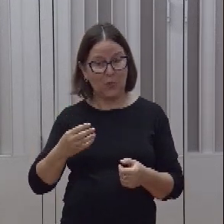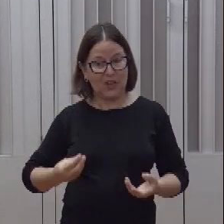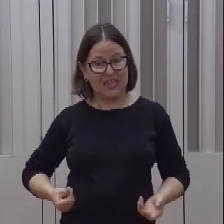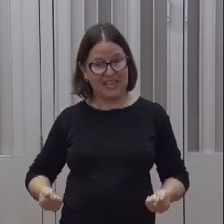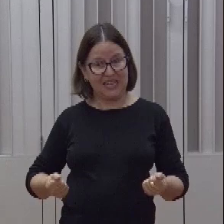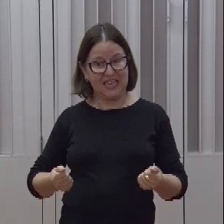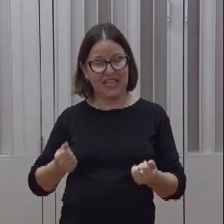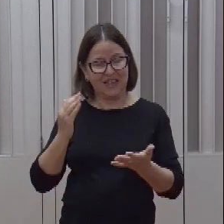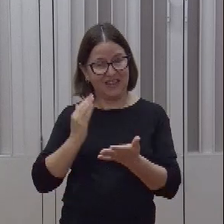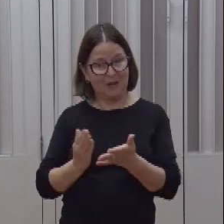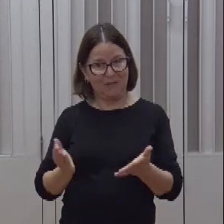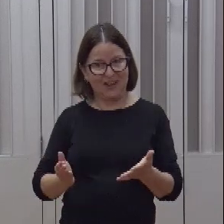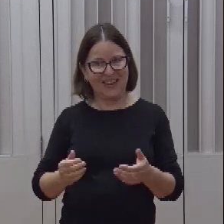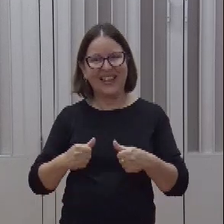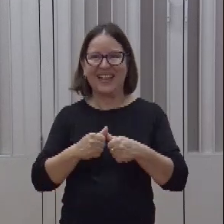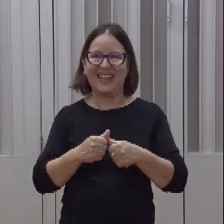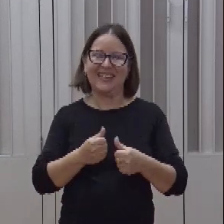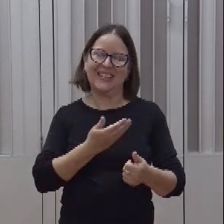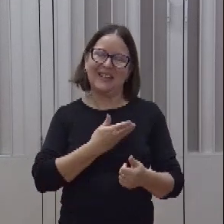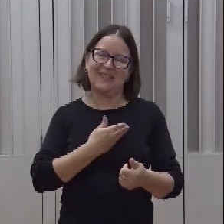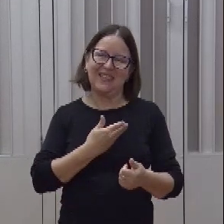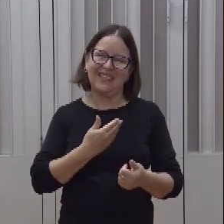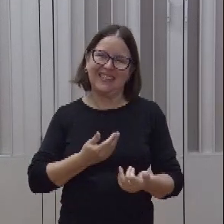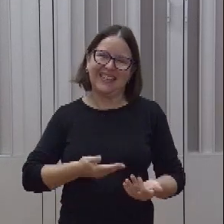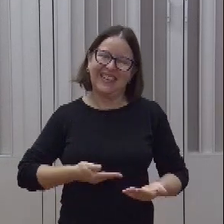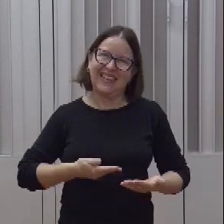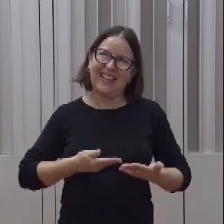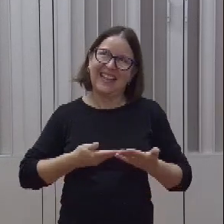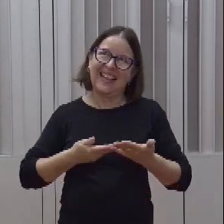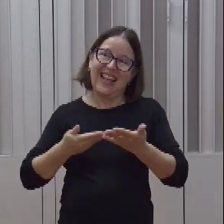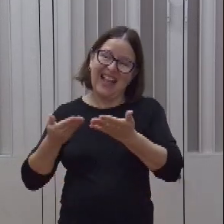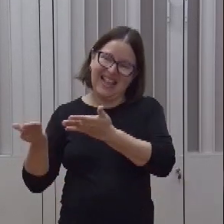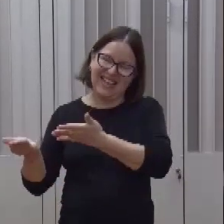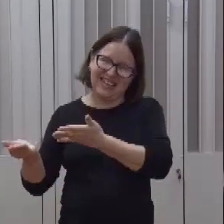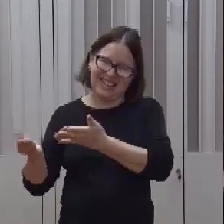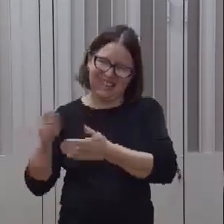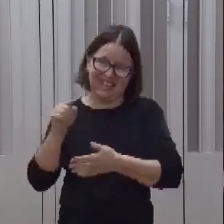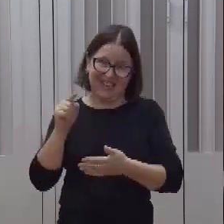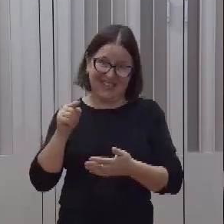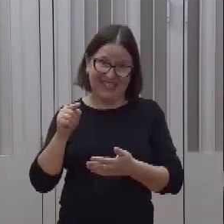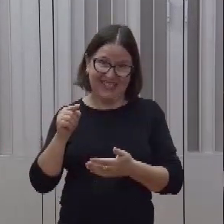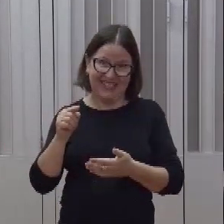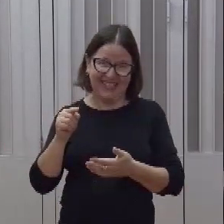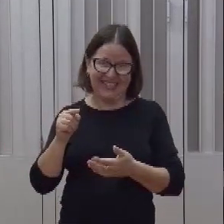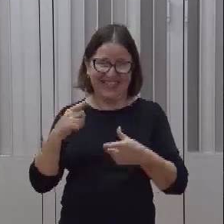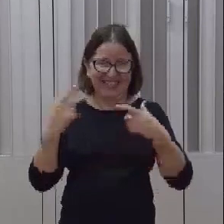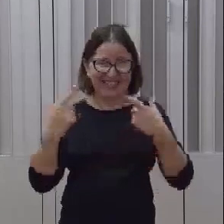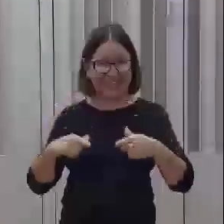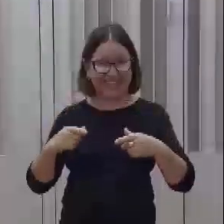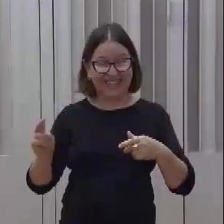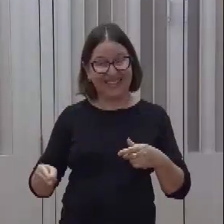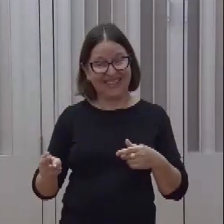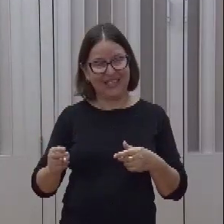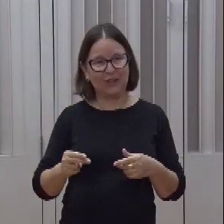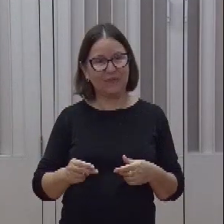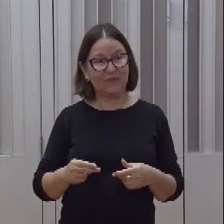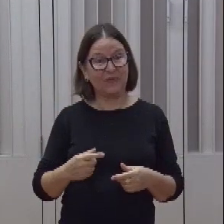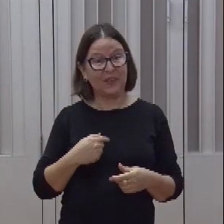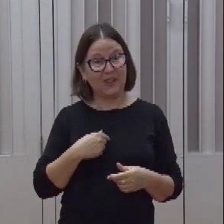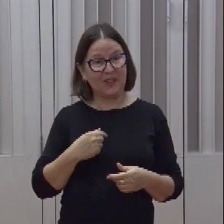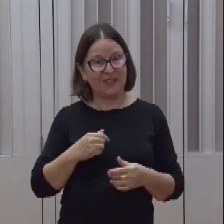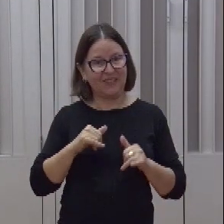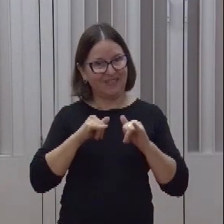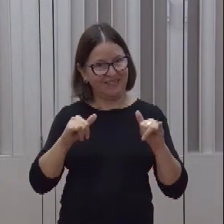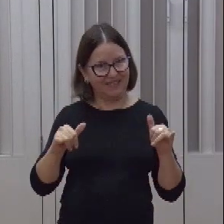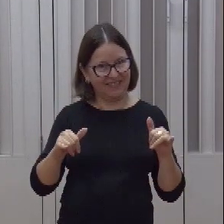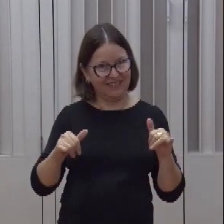faltarem, esses amigos vos recebam nos tabernáculos eternos. Marcos, leia outra vez, Marcos. Eu vos